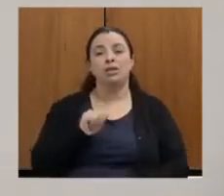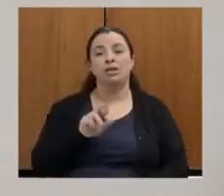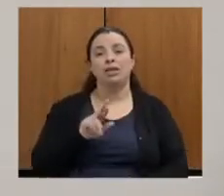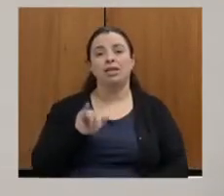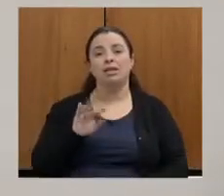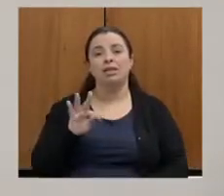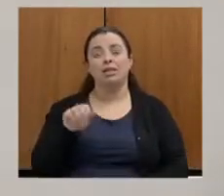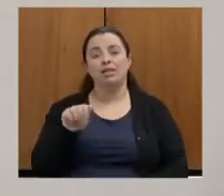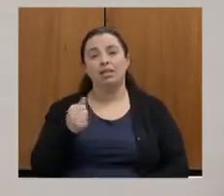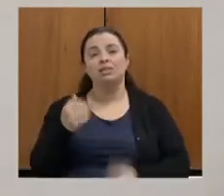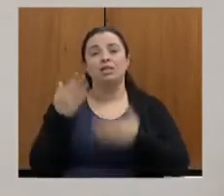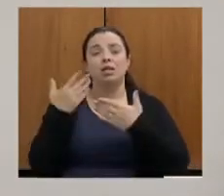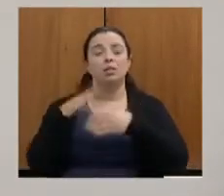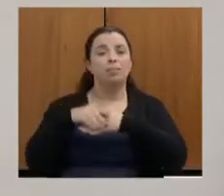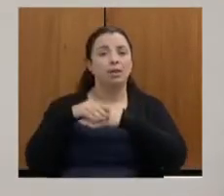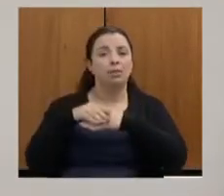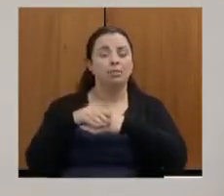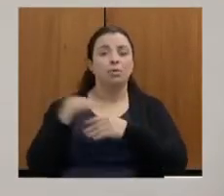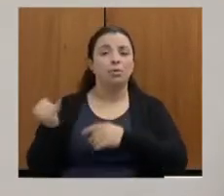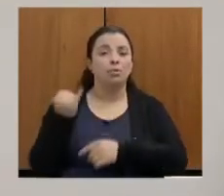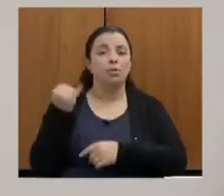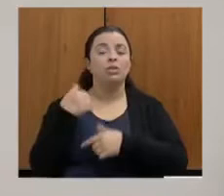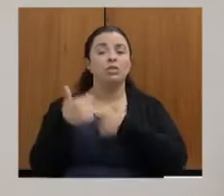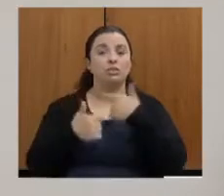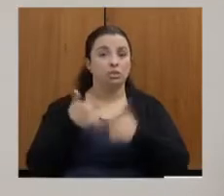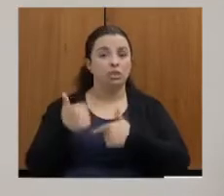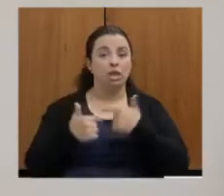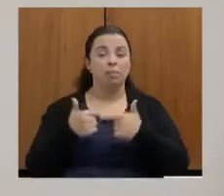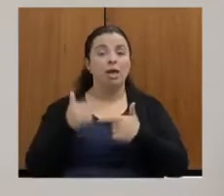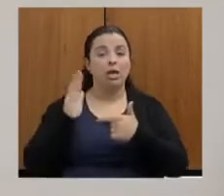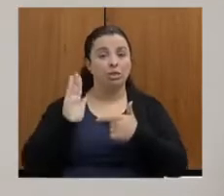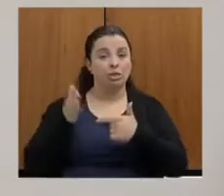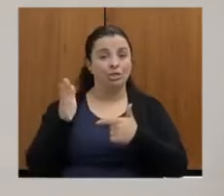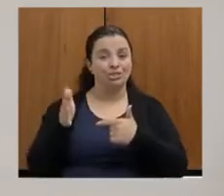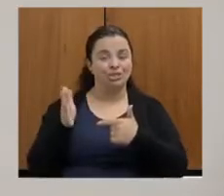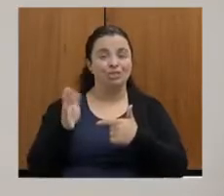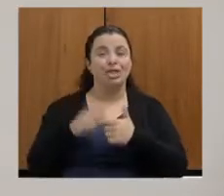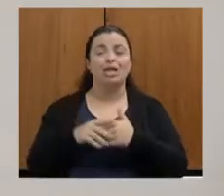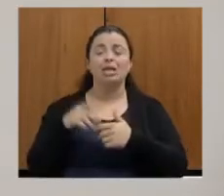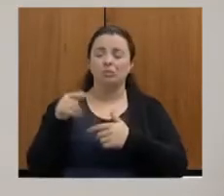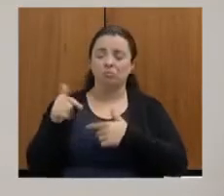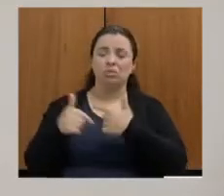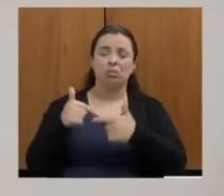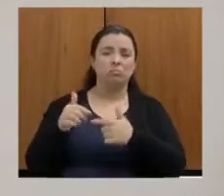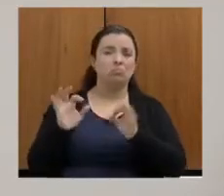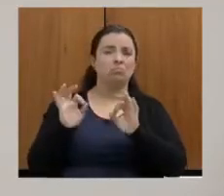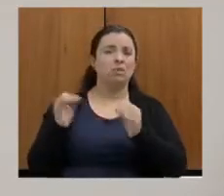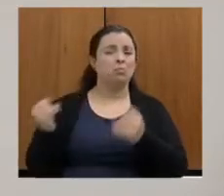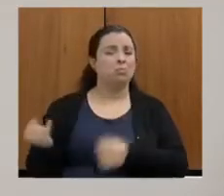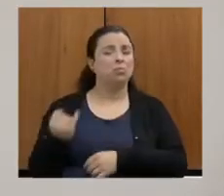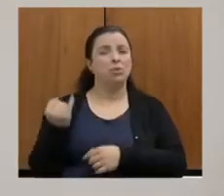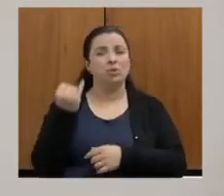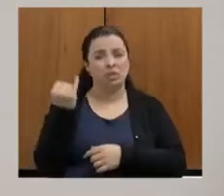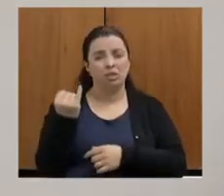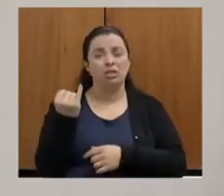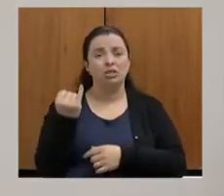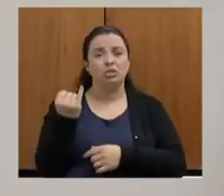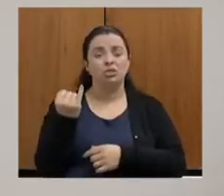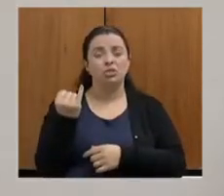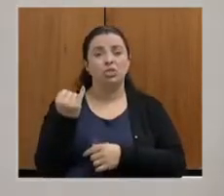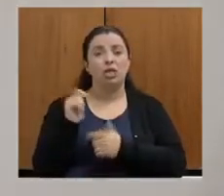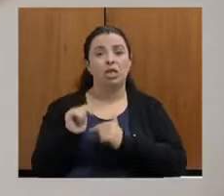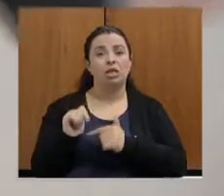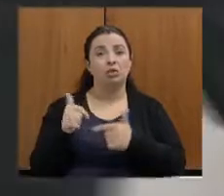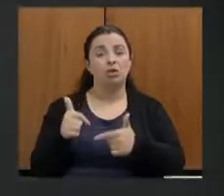realizado é que é um trabalho essencial é para a na